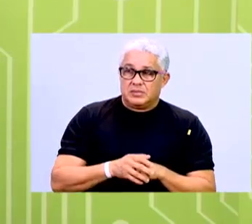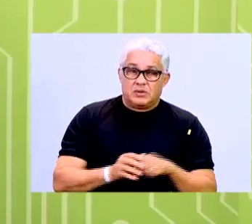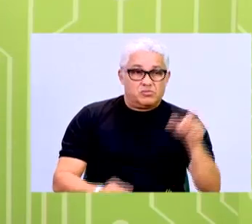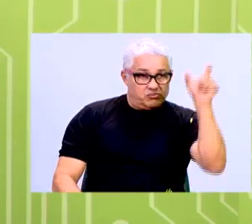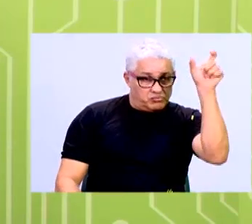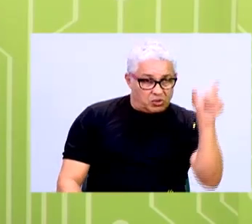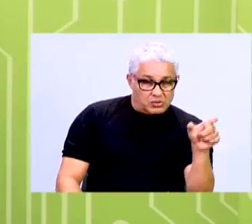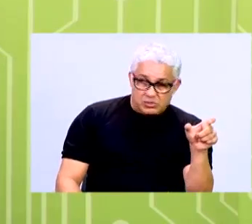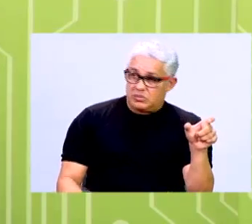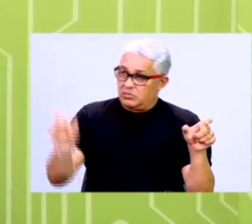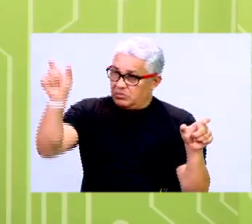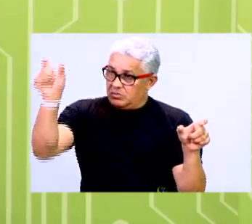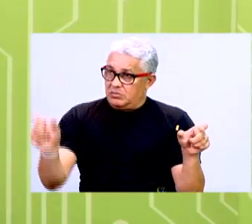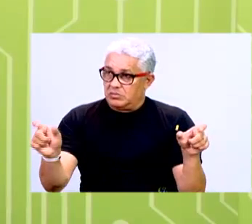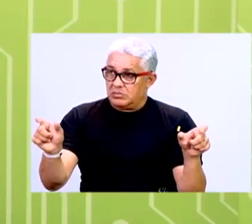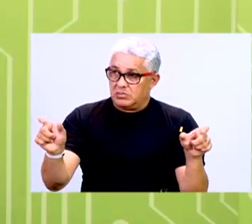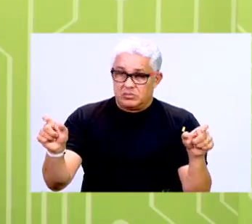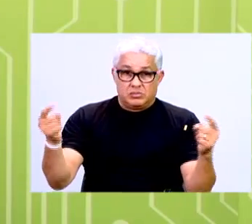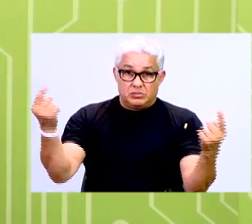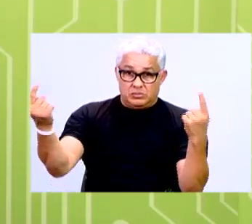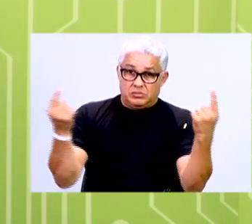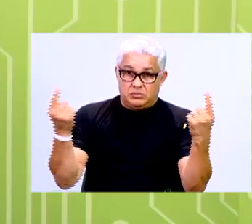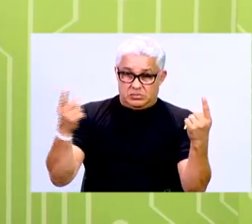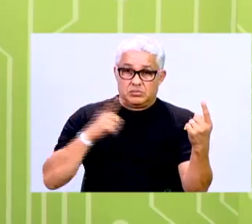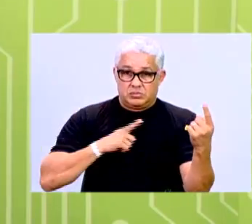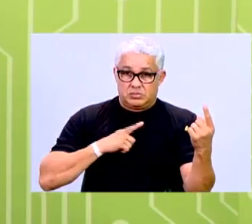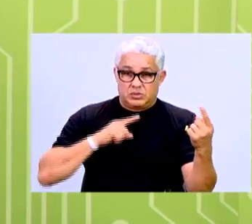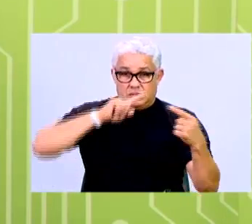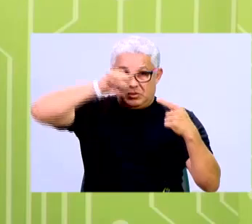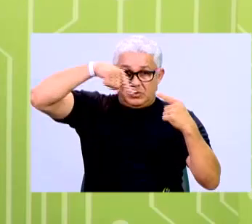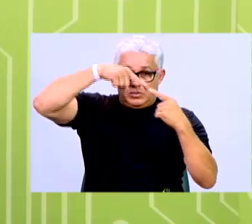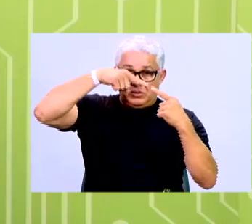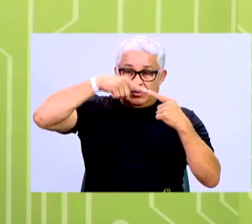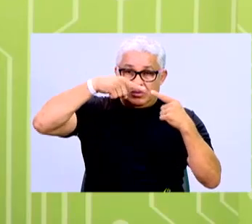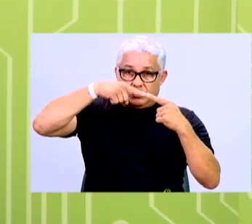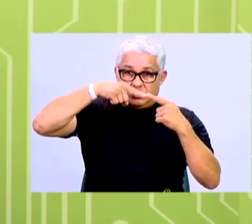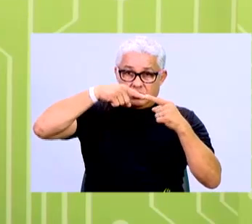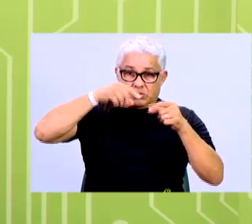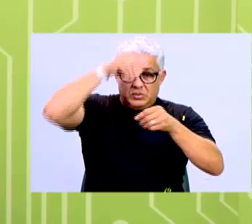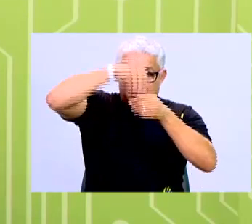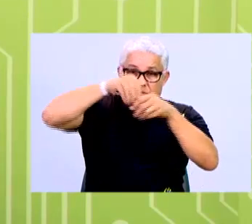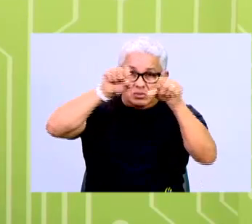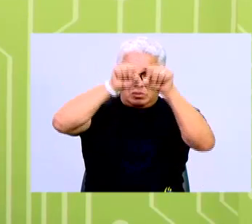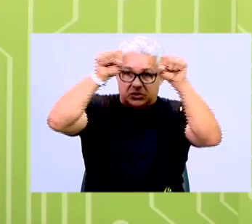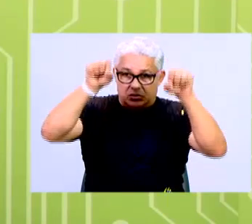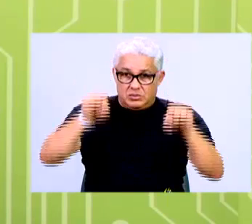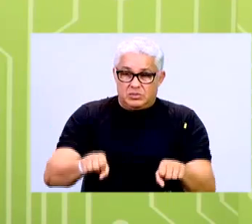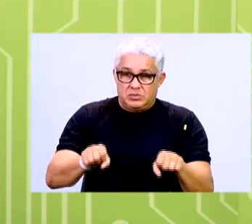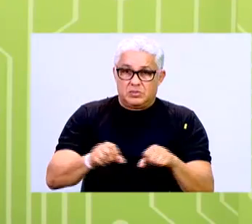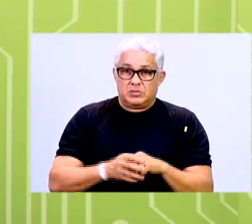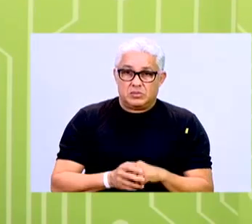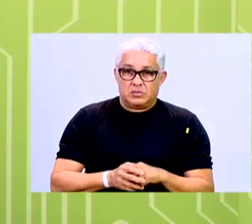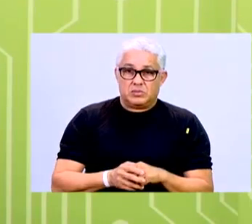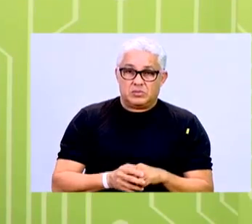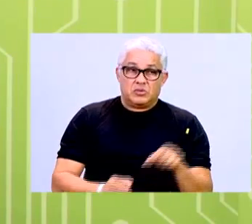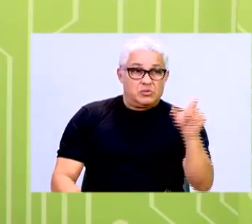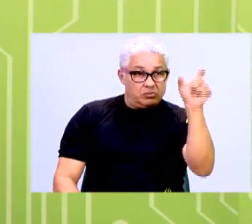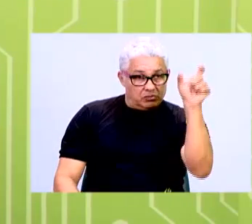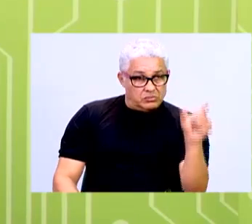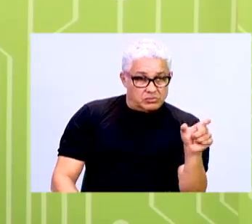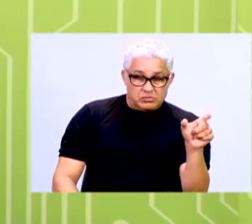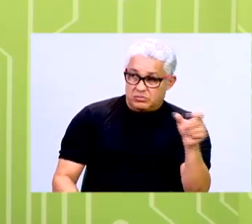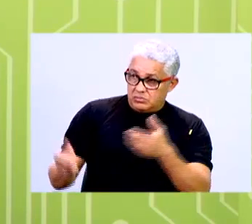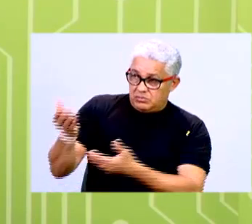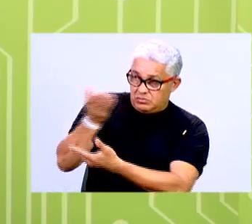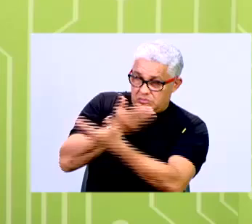usuário quanto o stakeholder, os dois têm objetivos com o sistema, tá? Mas o usuário